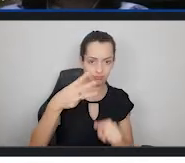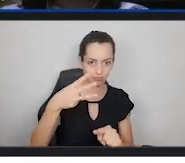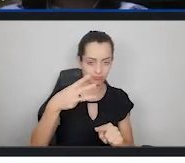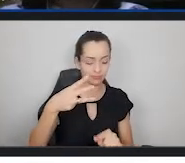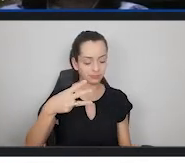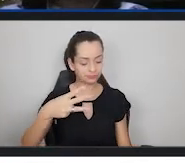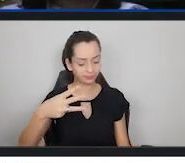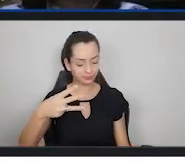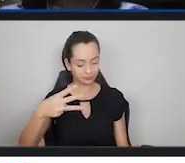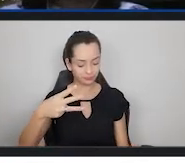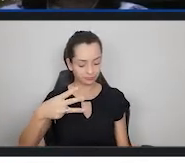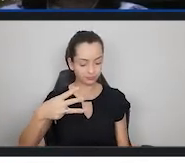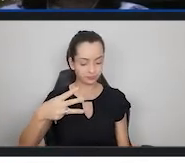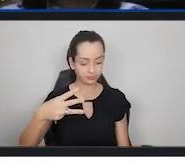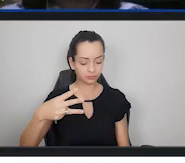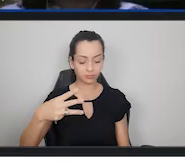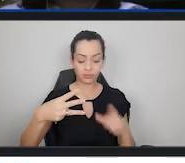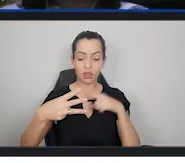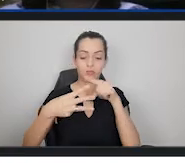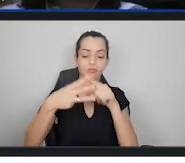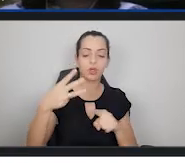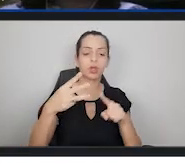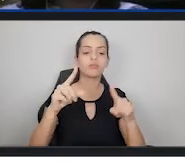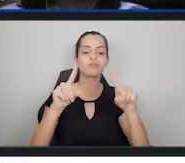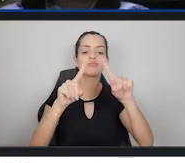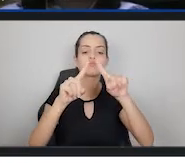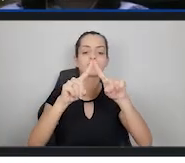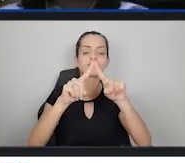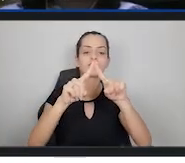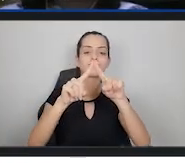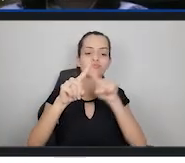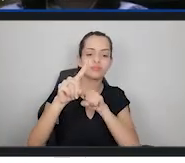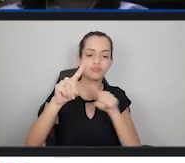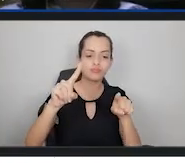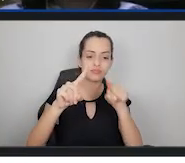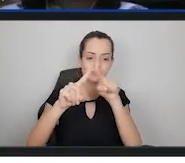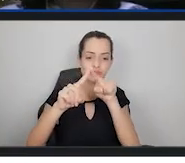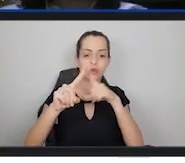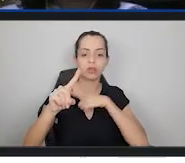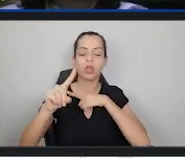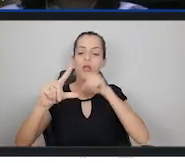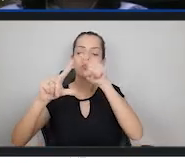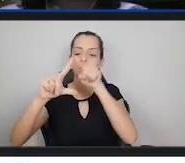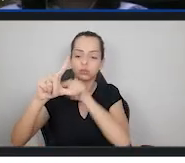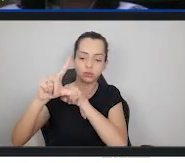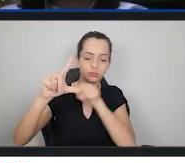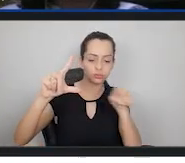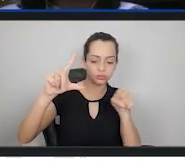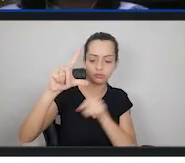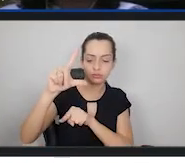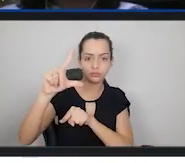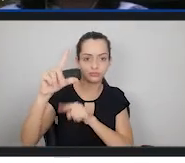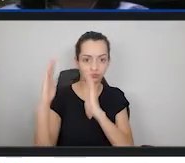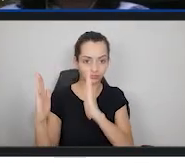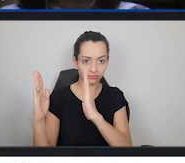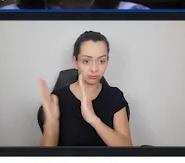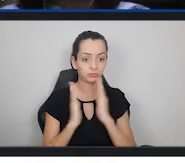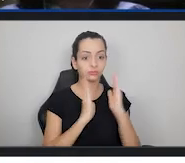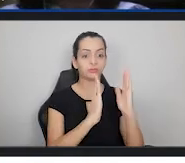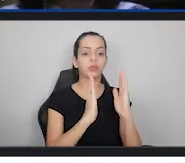as 3 fases, a cadeia de isoladores, né, aqui sendo demonstradas, as 3 fases e uma disposição dos condutores no formato